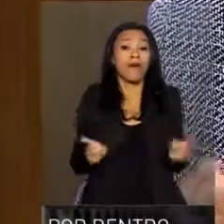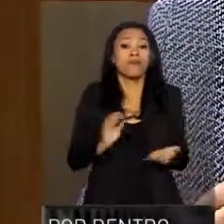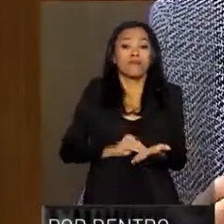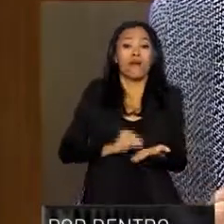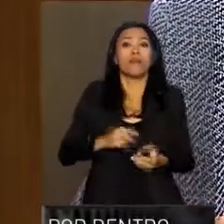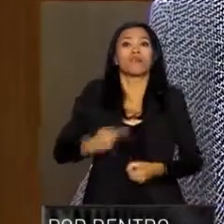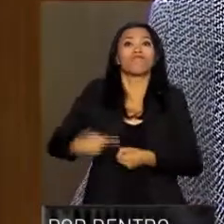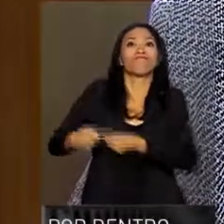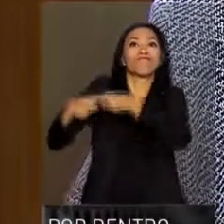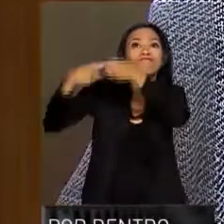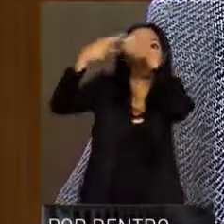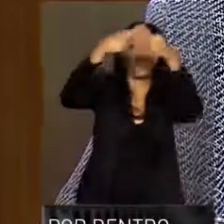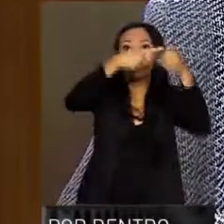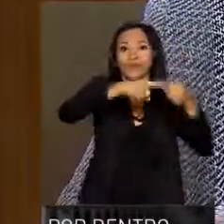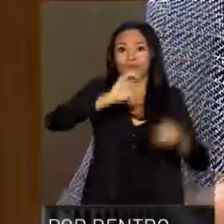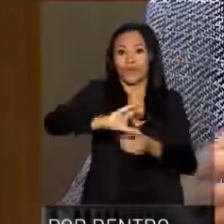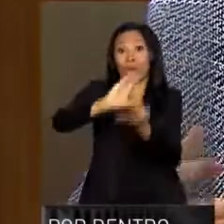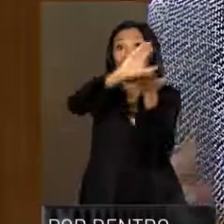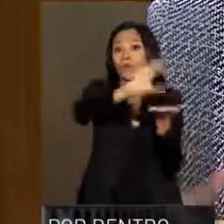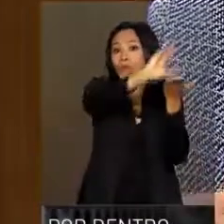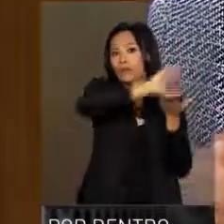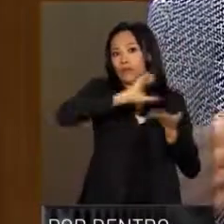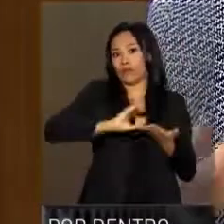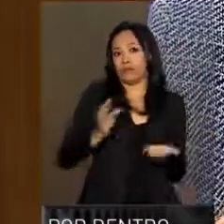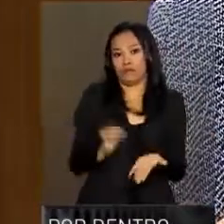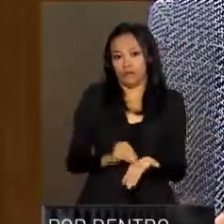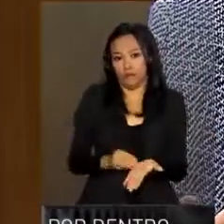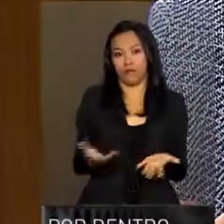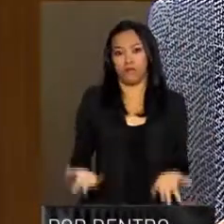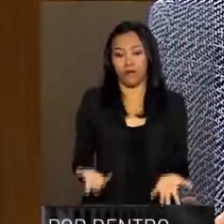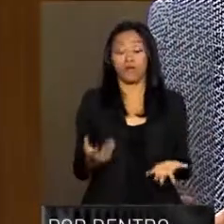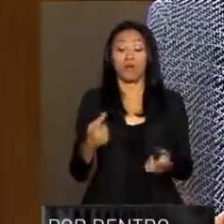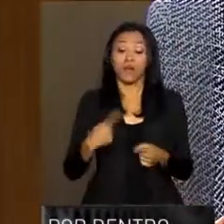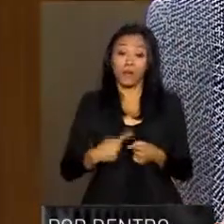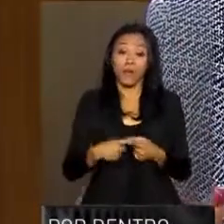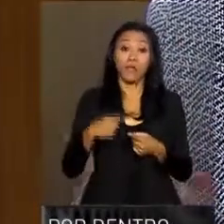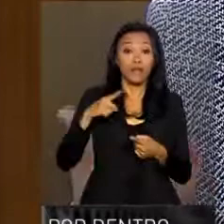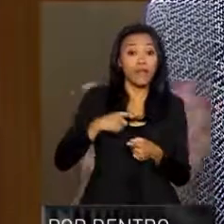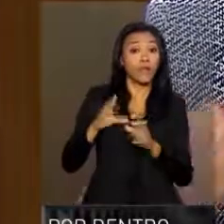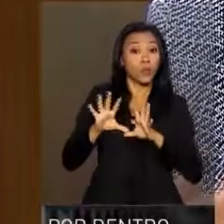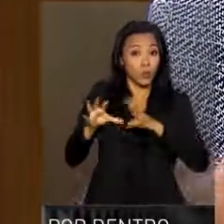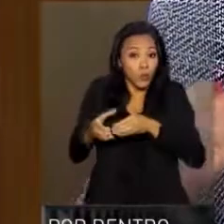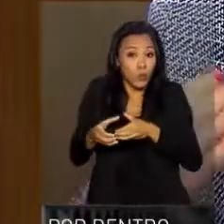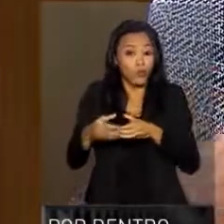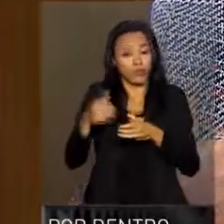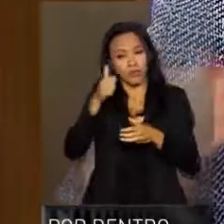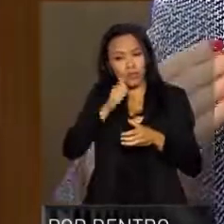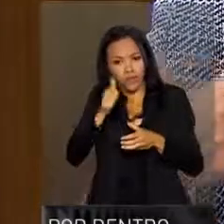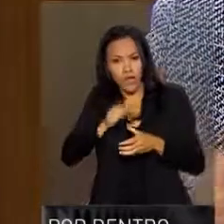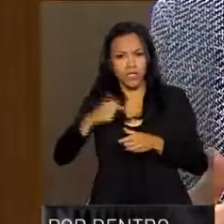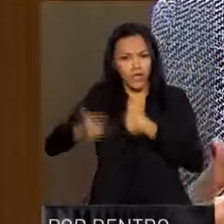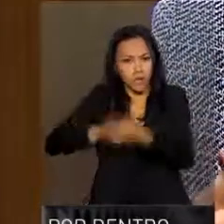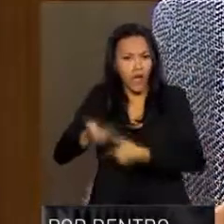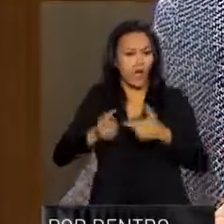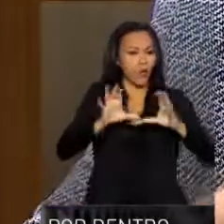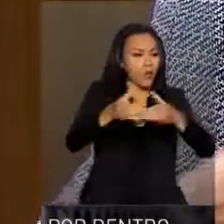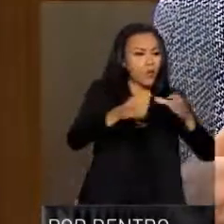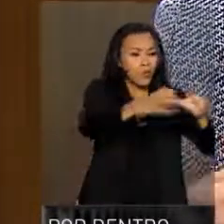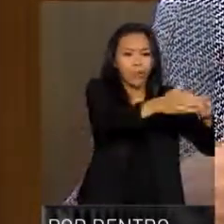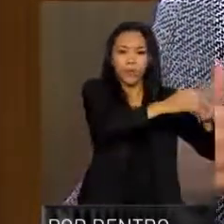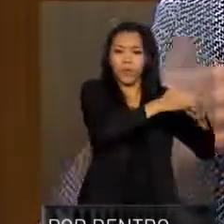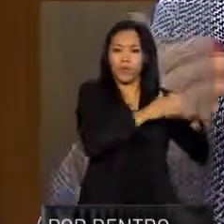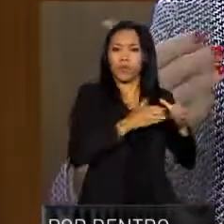walt que é em relação mas as organizações que trabalham com movimentos de mulheres ou seja nós precisamos implementar